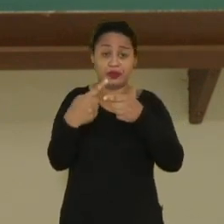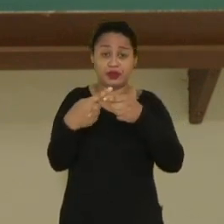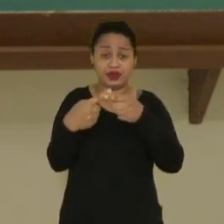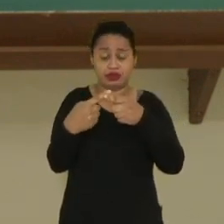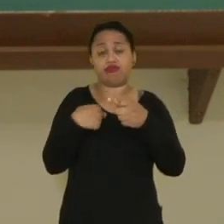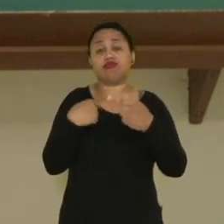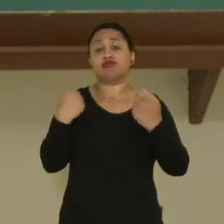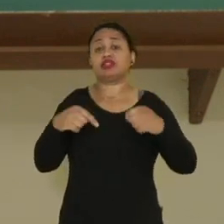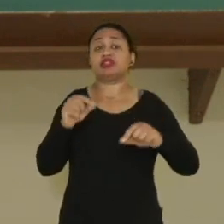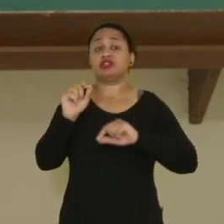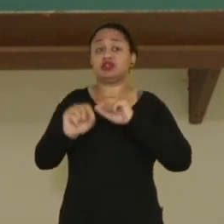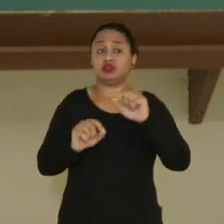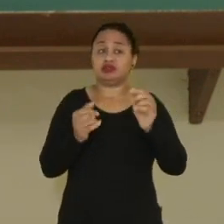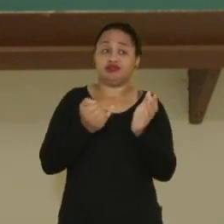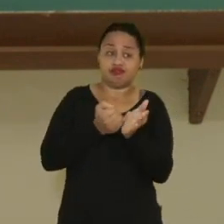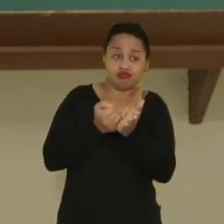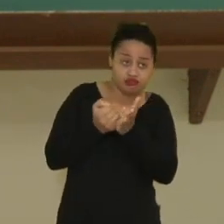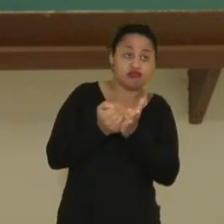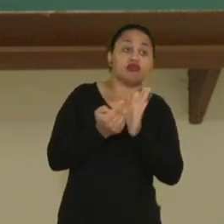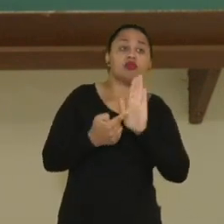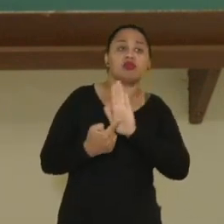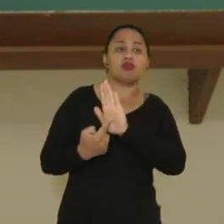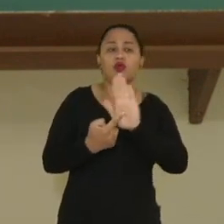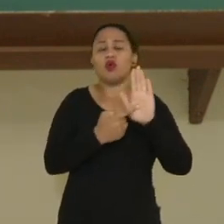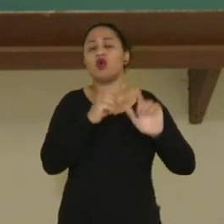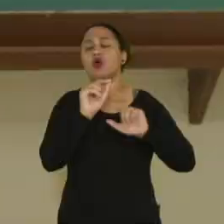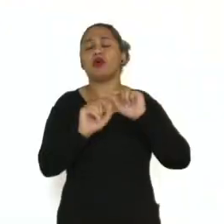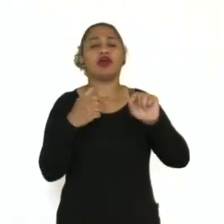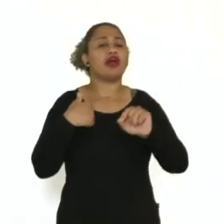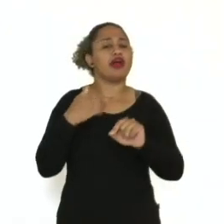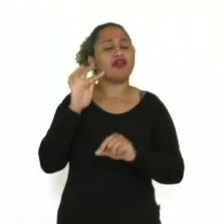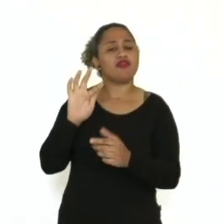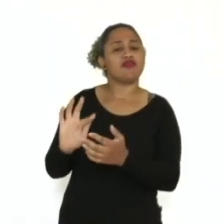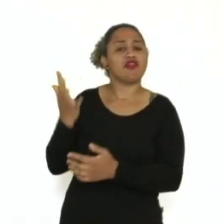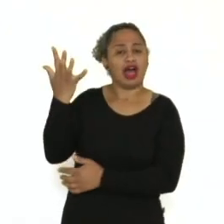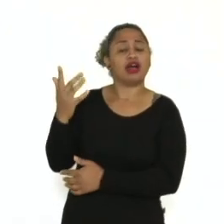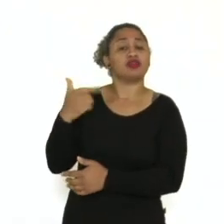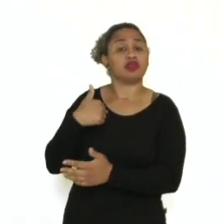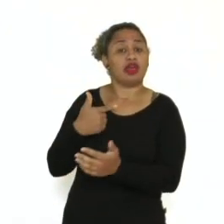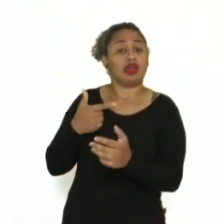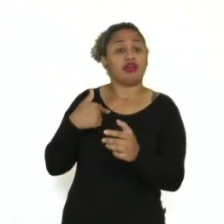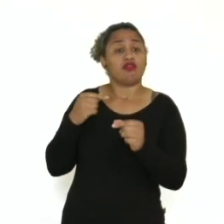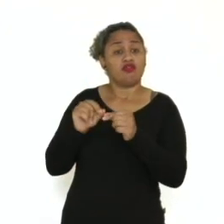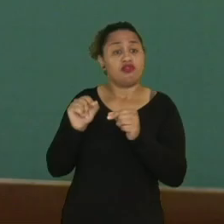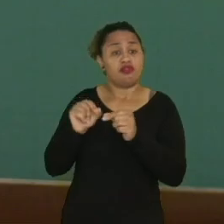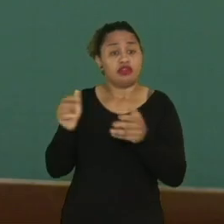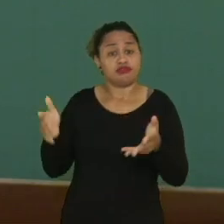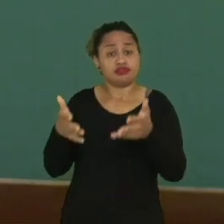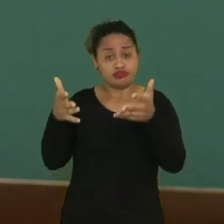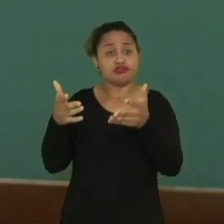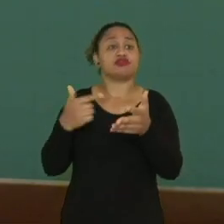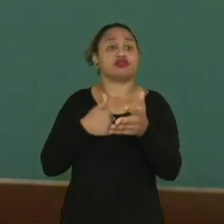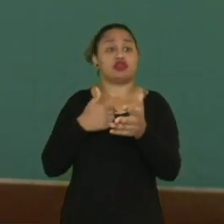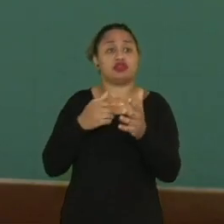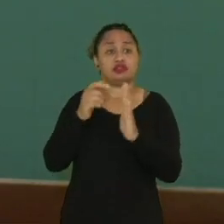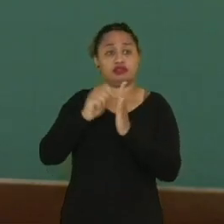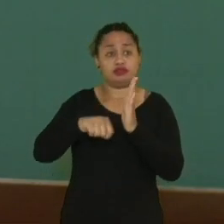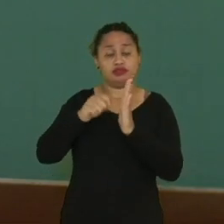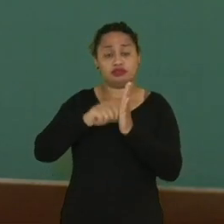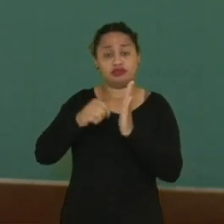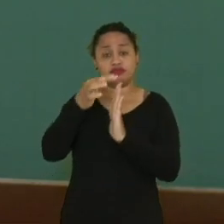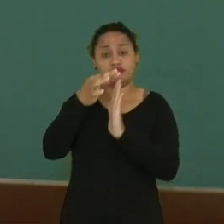que fazer o quê? Na introdução, expor o fato gerador do quê? Do seu editorial. Retomando